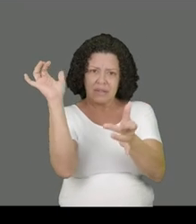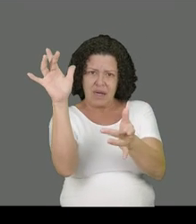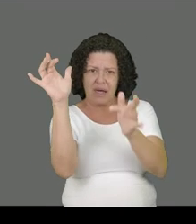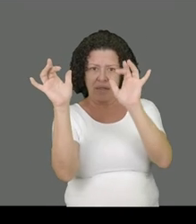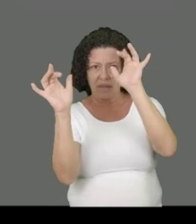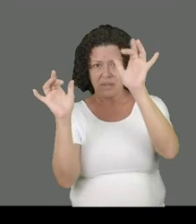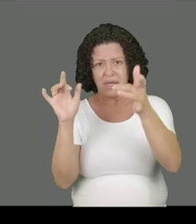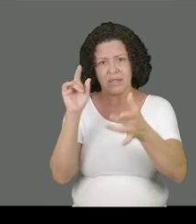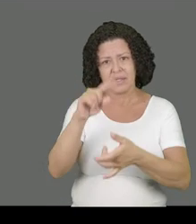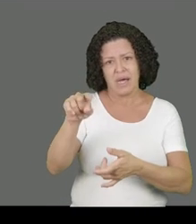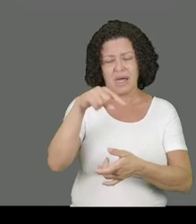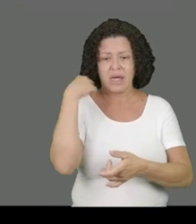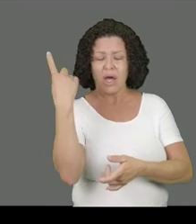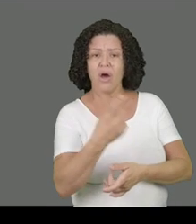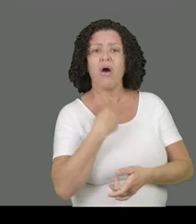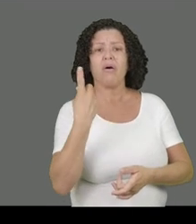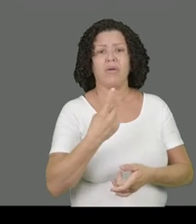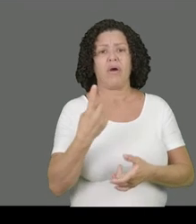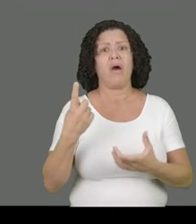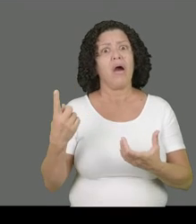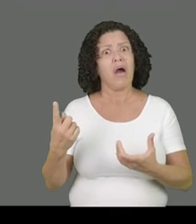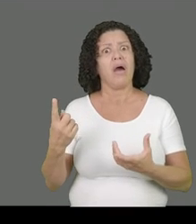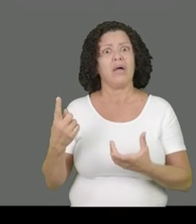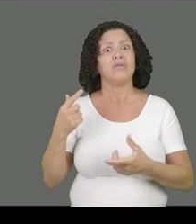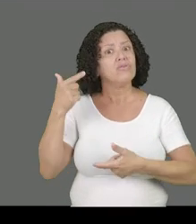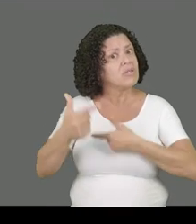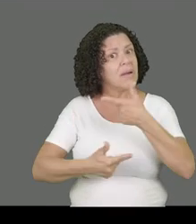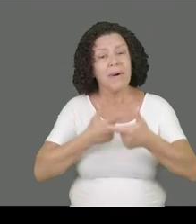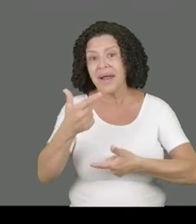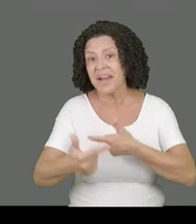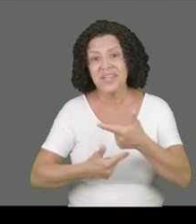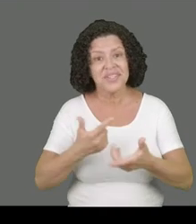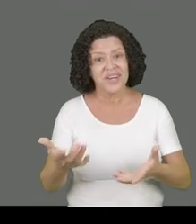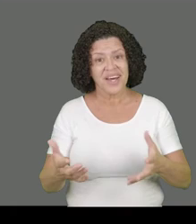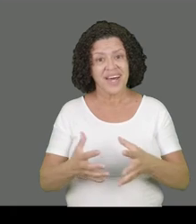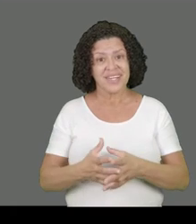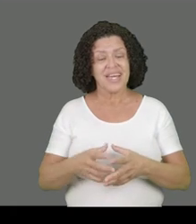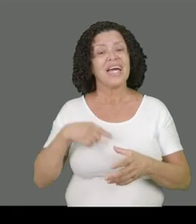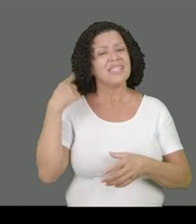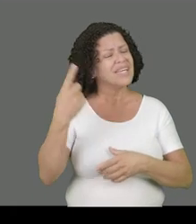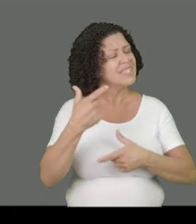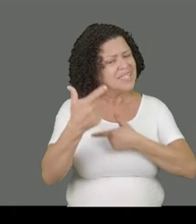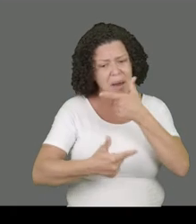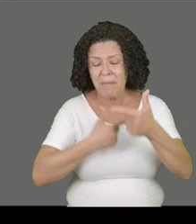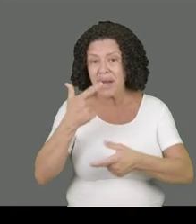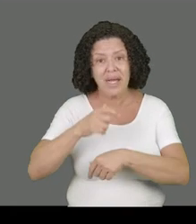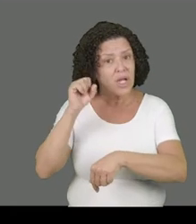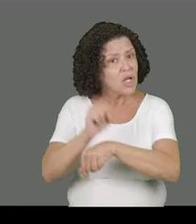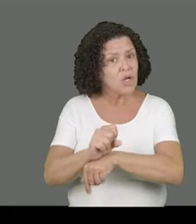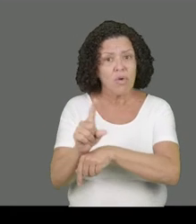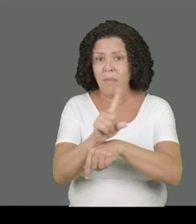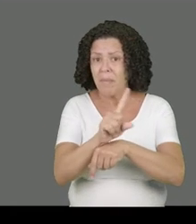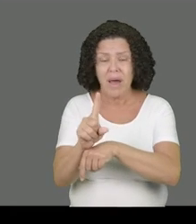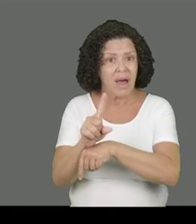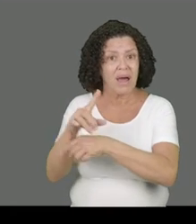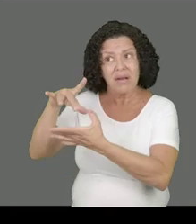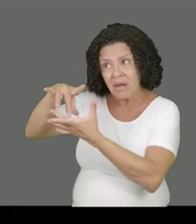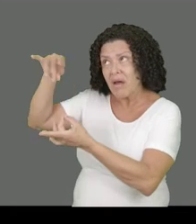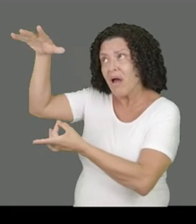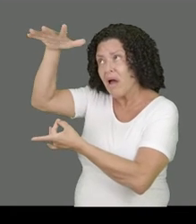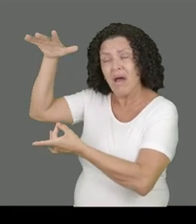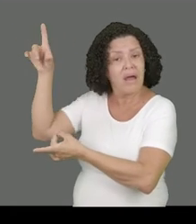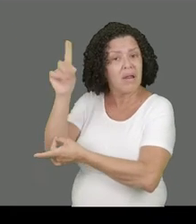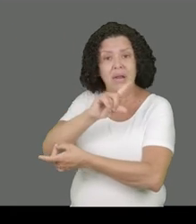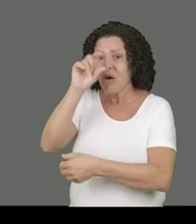atingindo? Como é que Ele está atuando em nós? Através das falanges trabalhadoras, que estão trabalhando incessantemente a